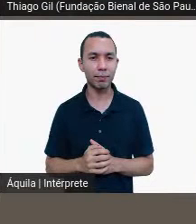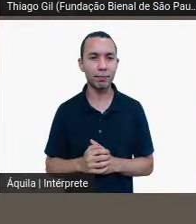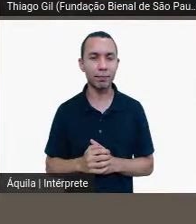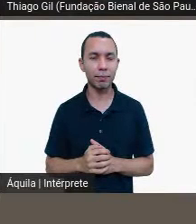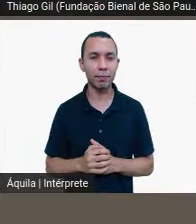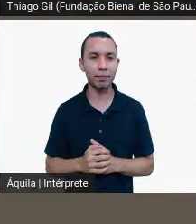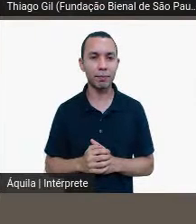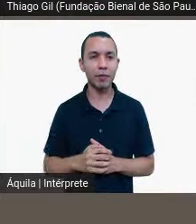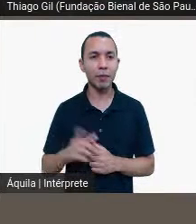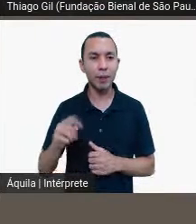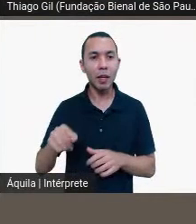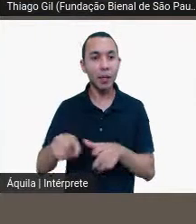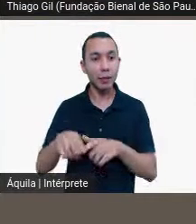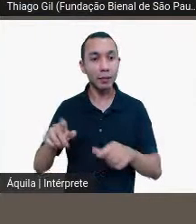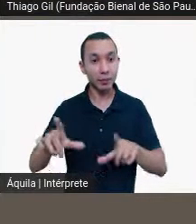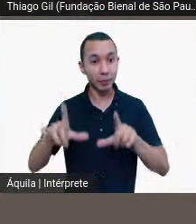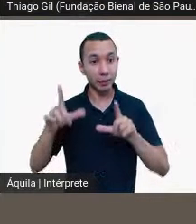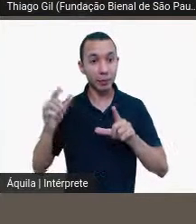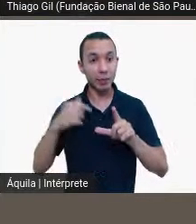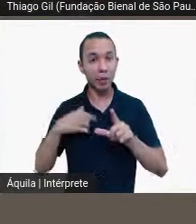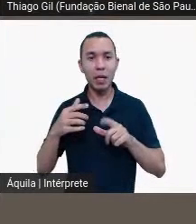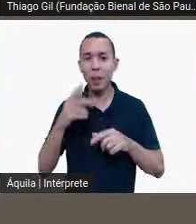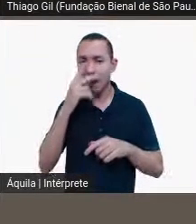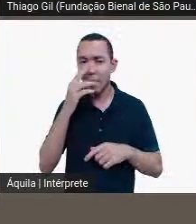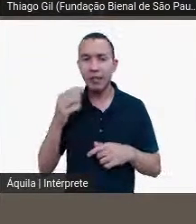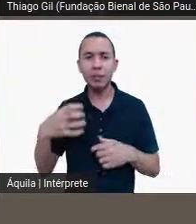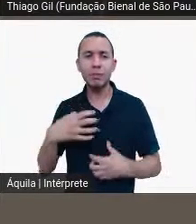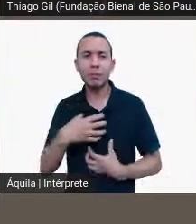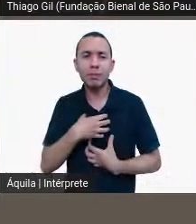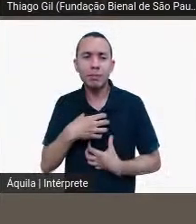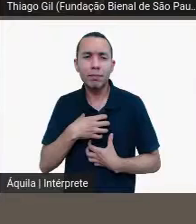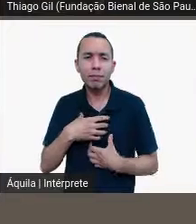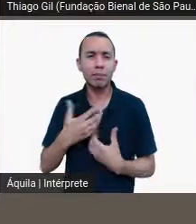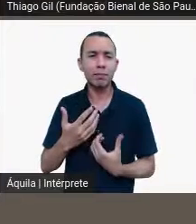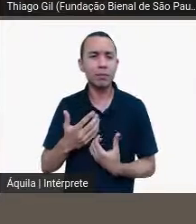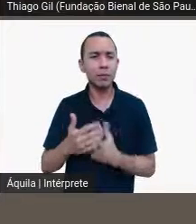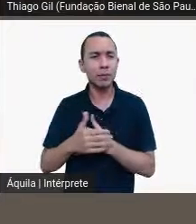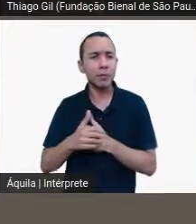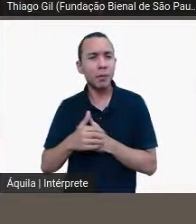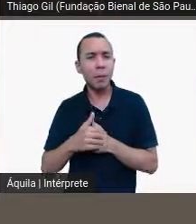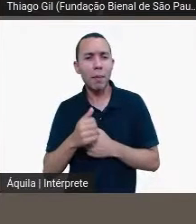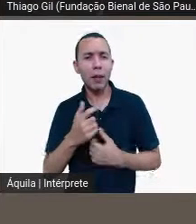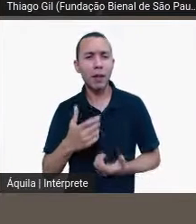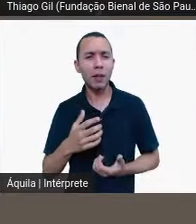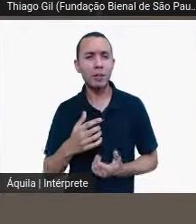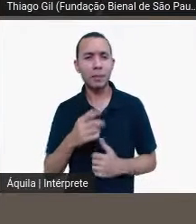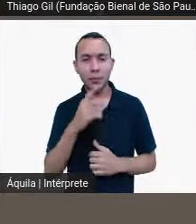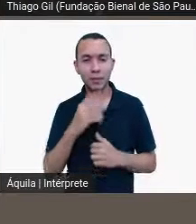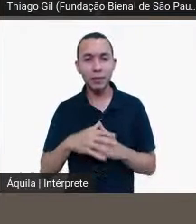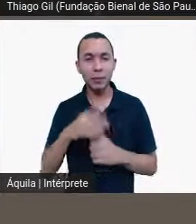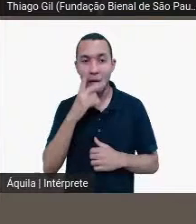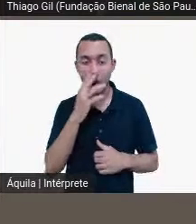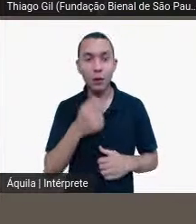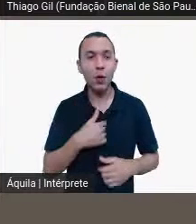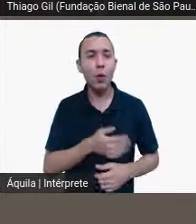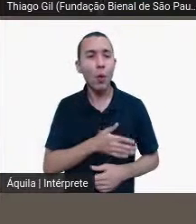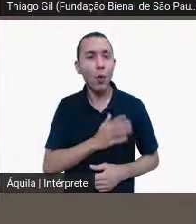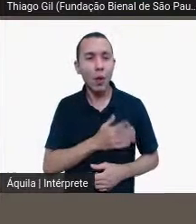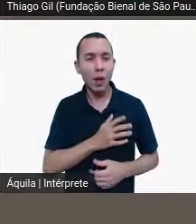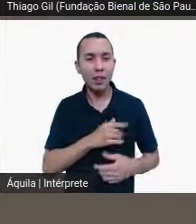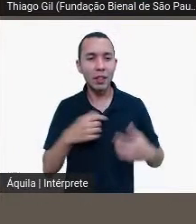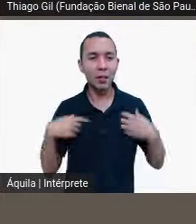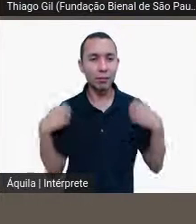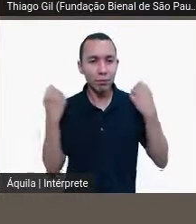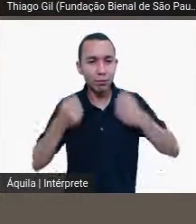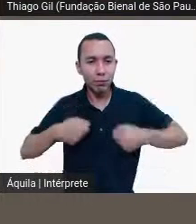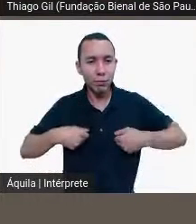na superfície sensível, né? No poema ele fixa corações debaixo de blusas, a